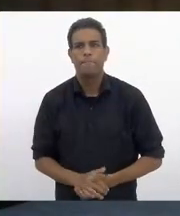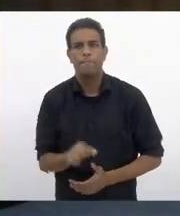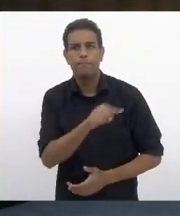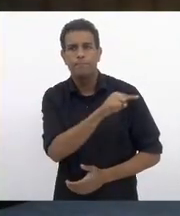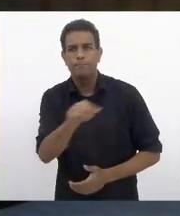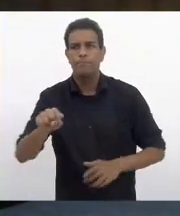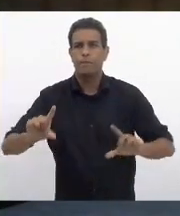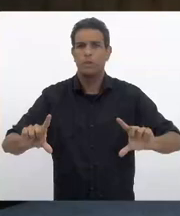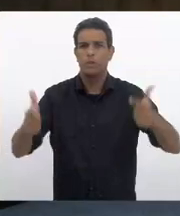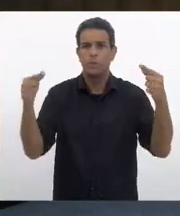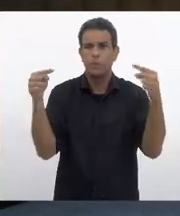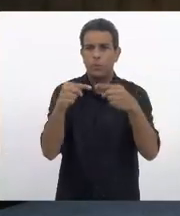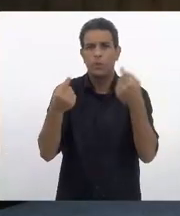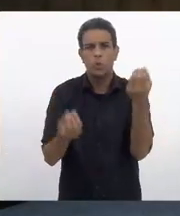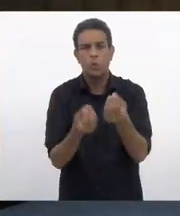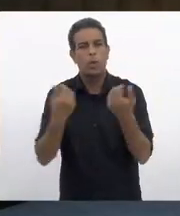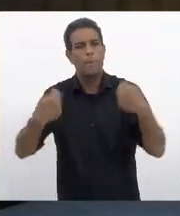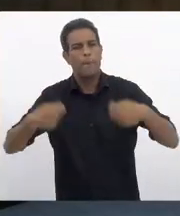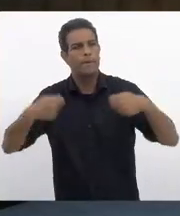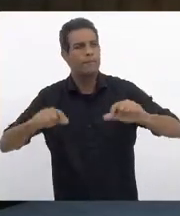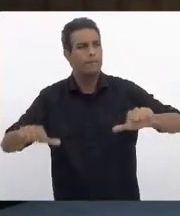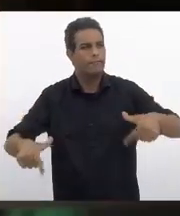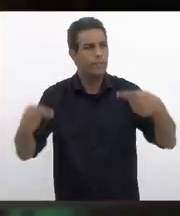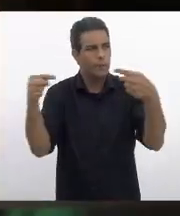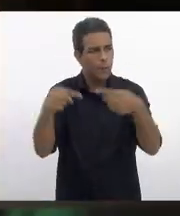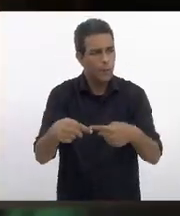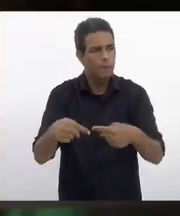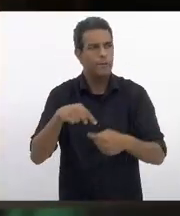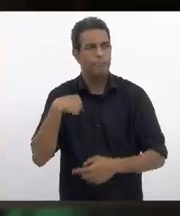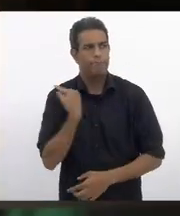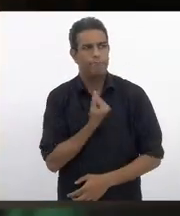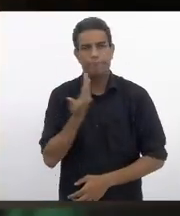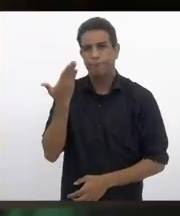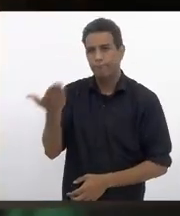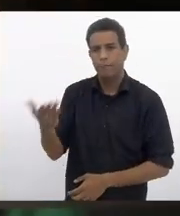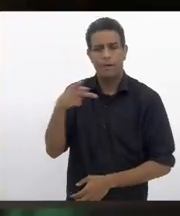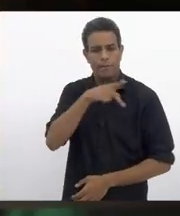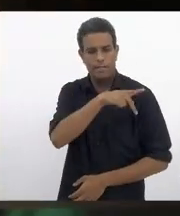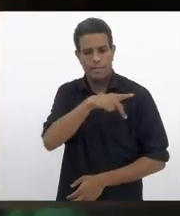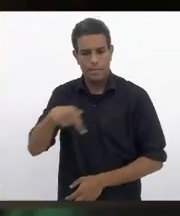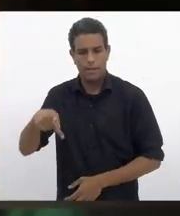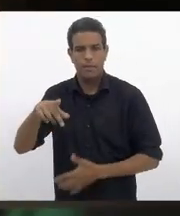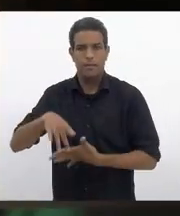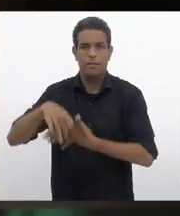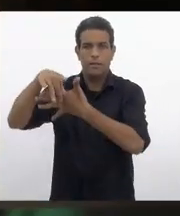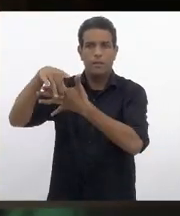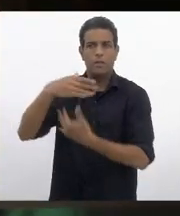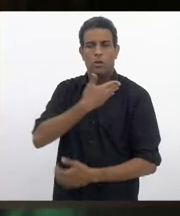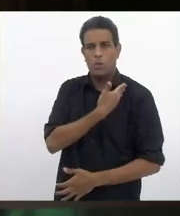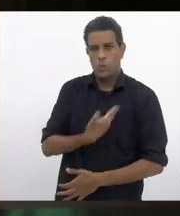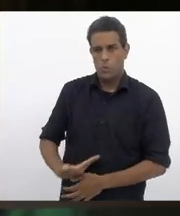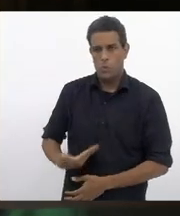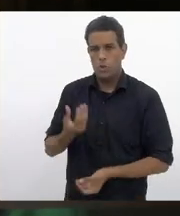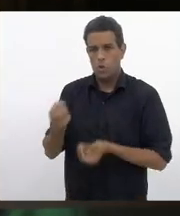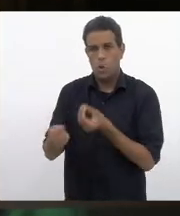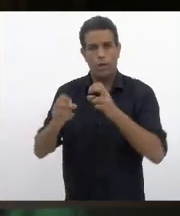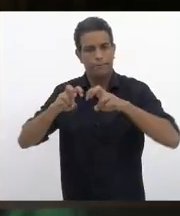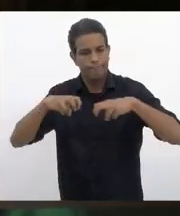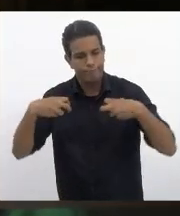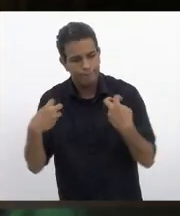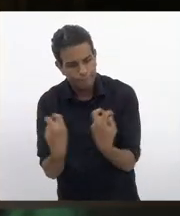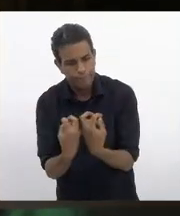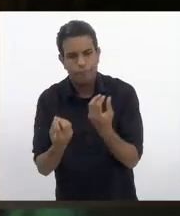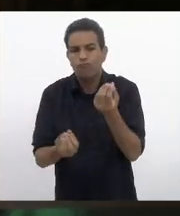continuo batendo na tecla que nós precisamos, o nobre presidente, líder de governo, sentar com o